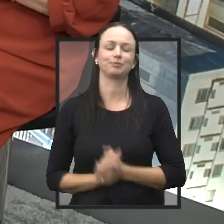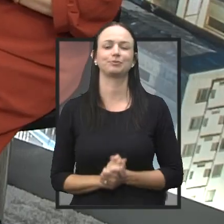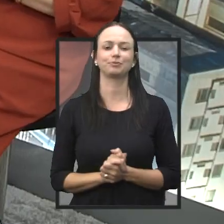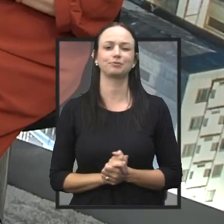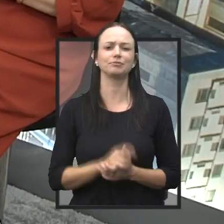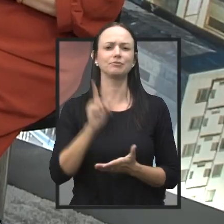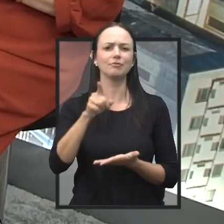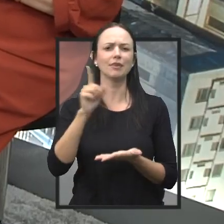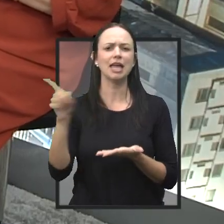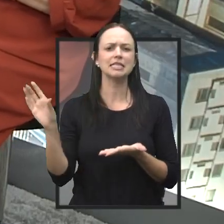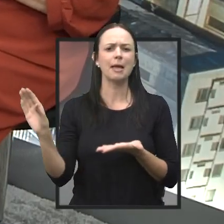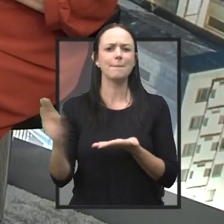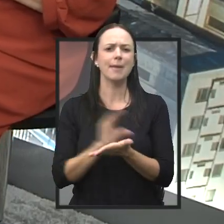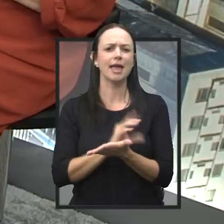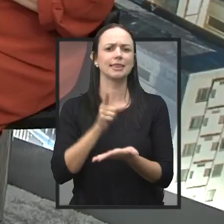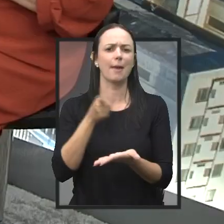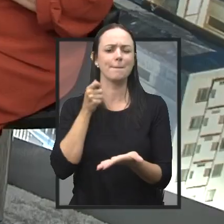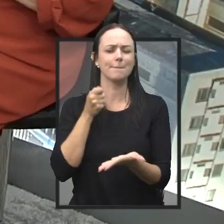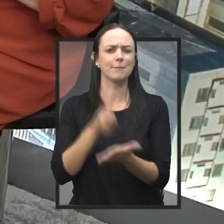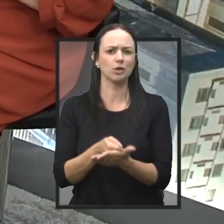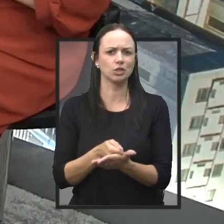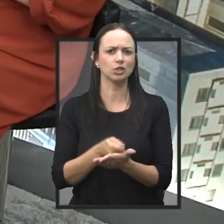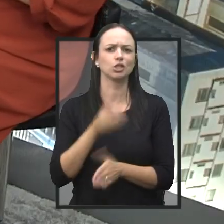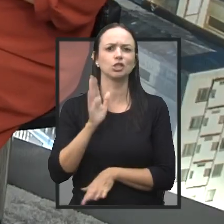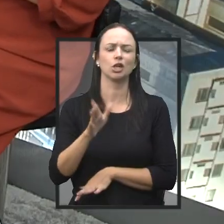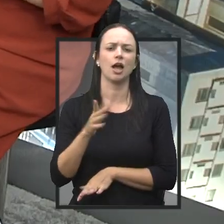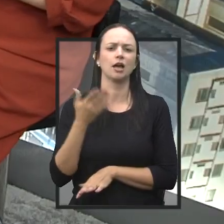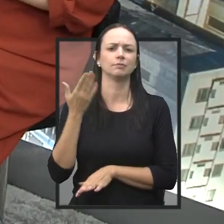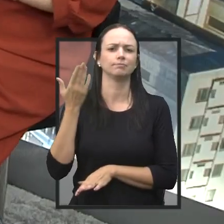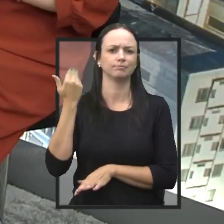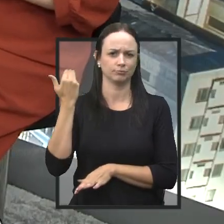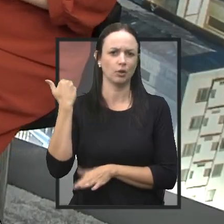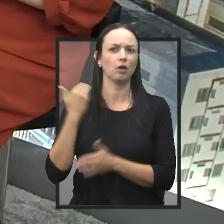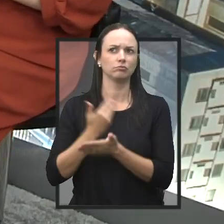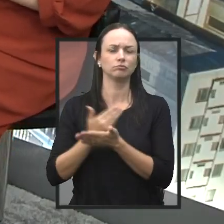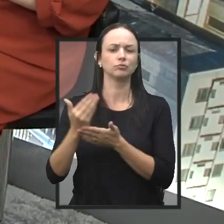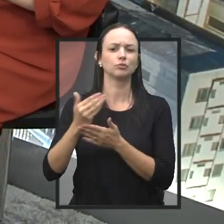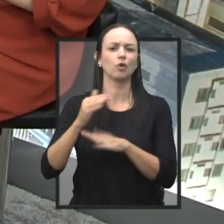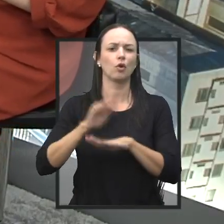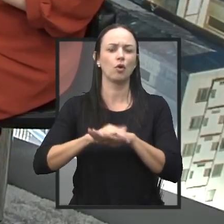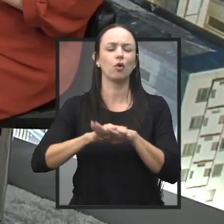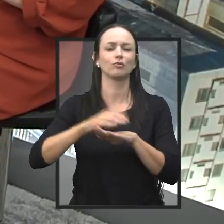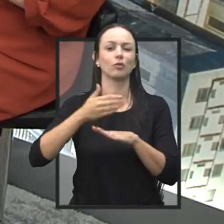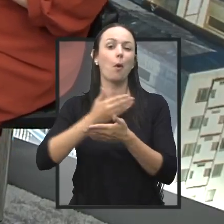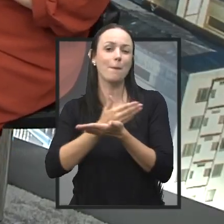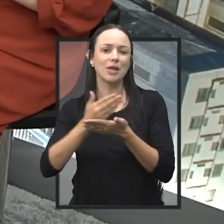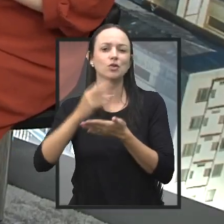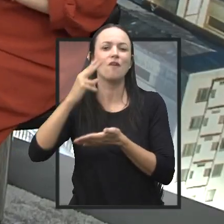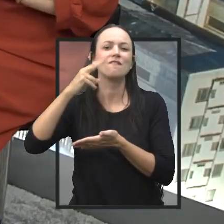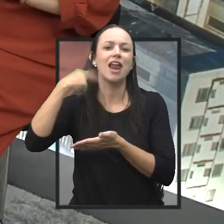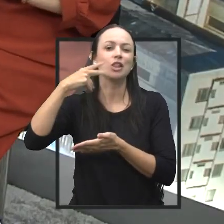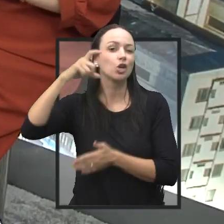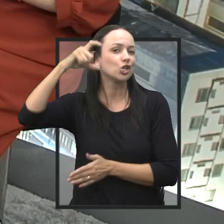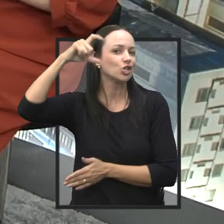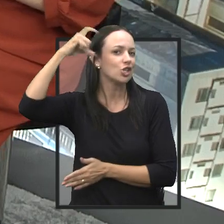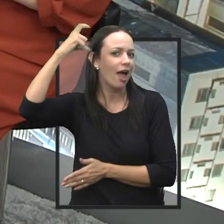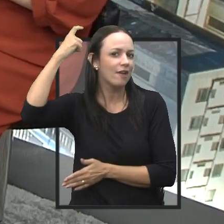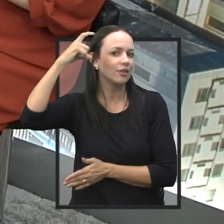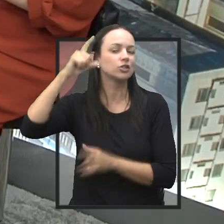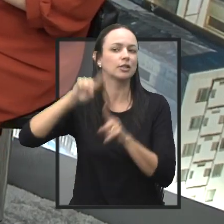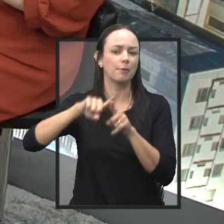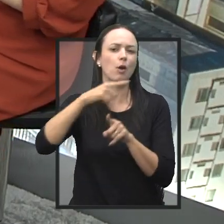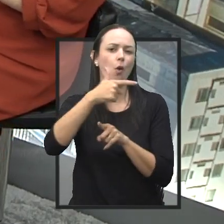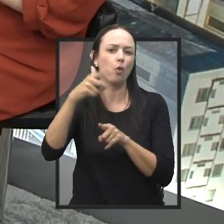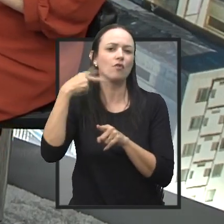emendas impositivas, elas já estão em vigor há algum tempo. Foi uma iniciativa lá atrás do vereador Jefferson Vieira, né, com apoio de outros